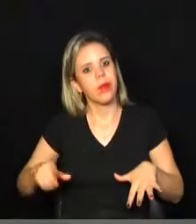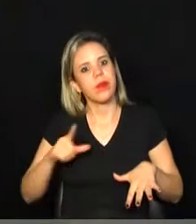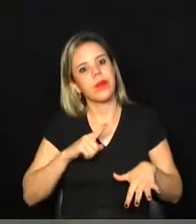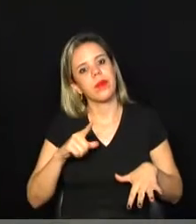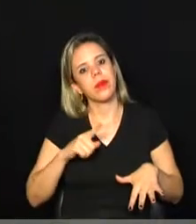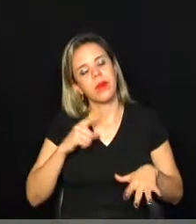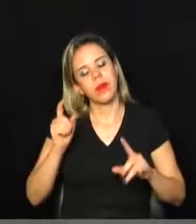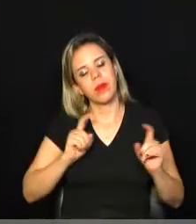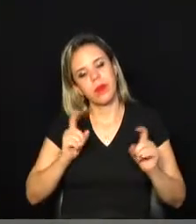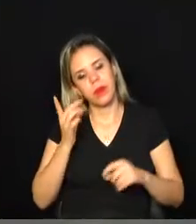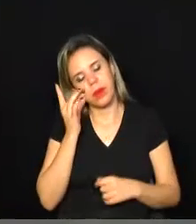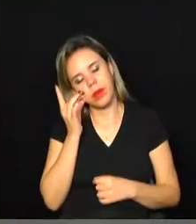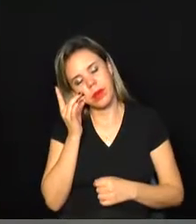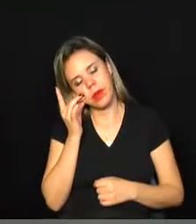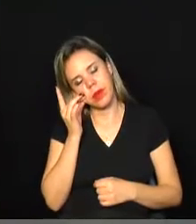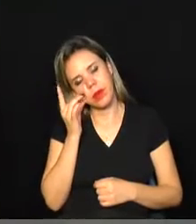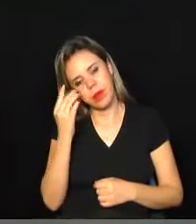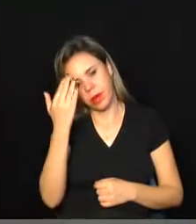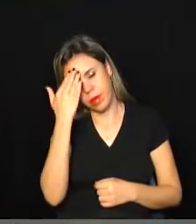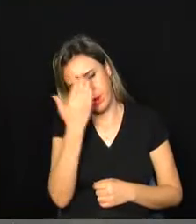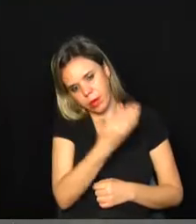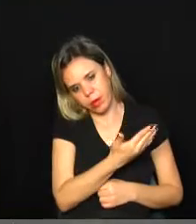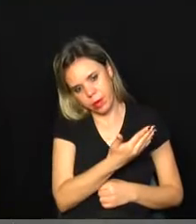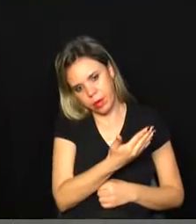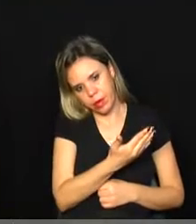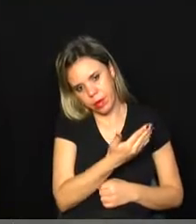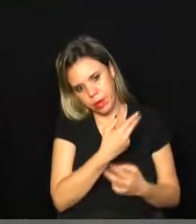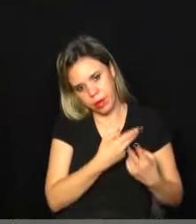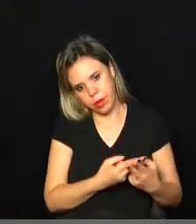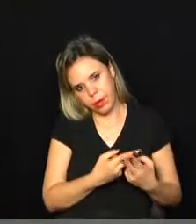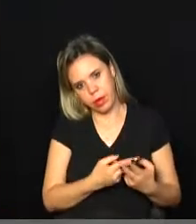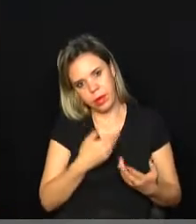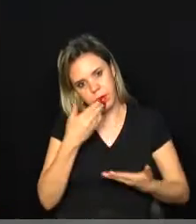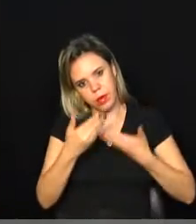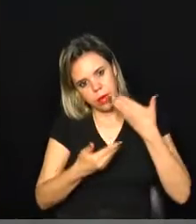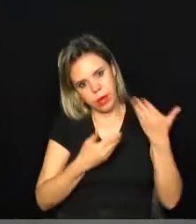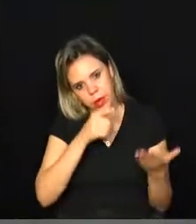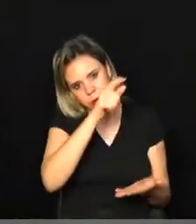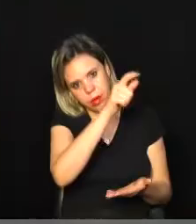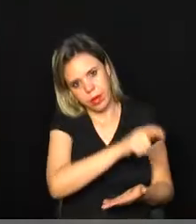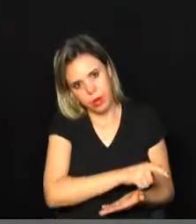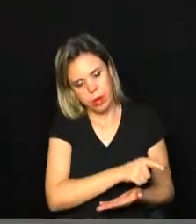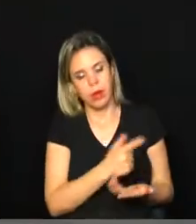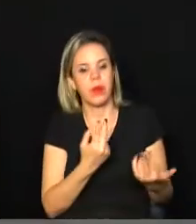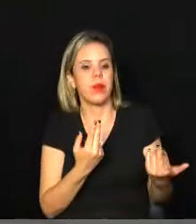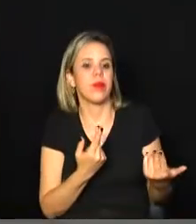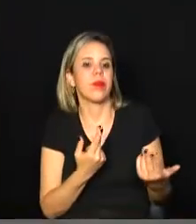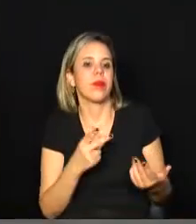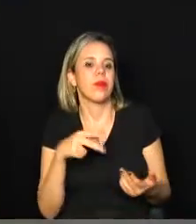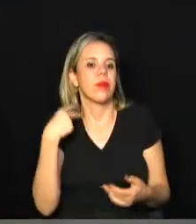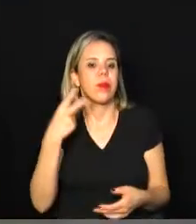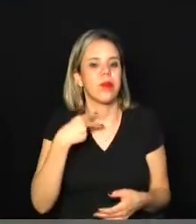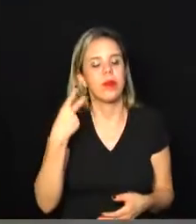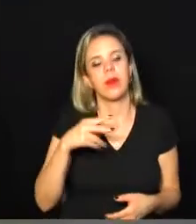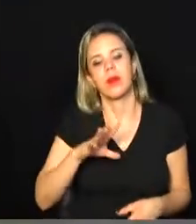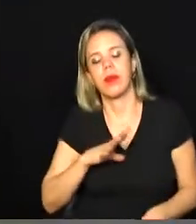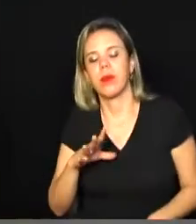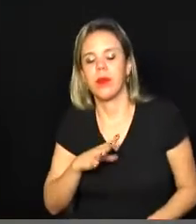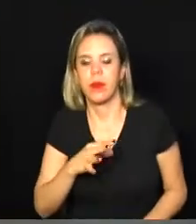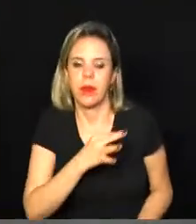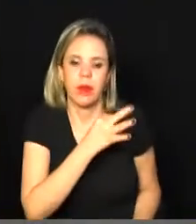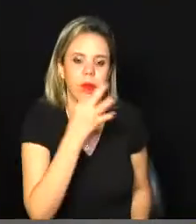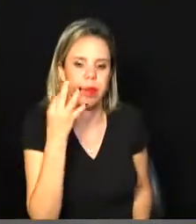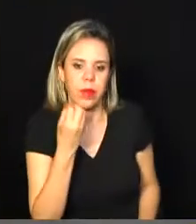reuniões presenciais então eu te agradeço faço também o elogio da sua pessoa como um parlamentar da sua cidade